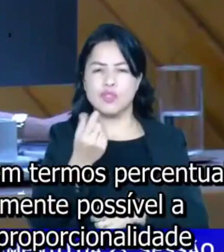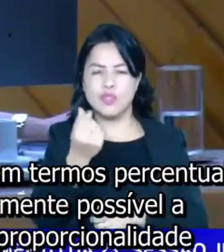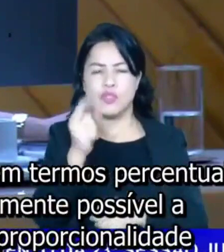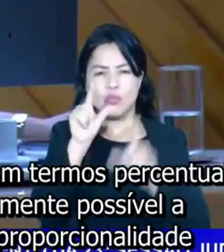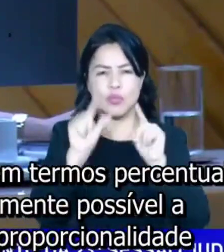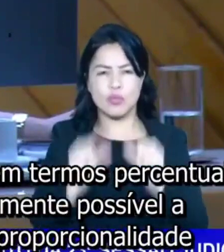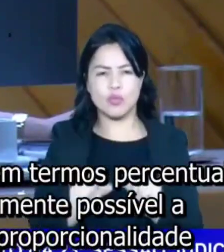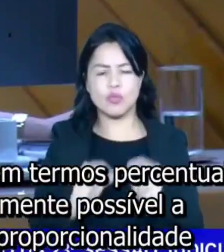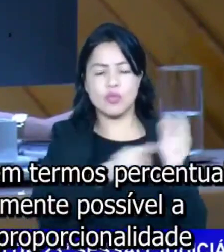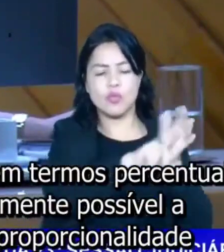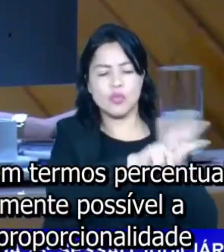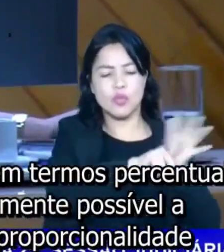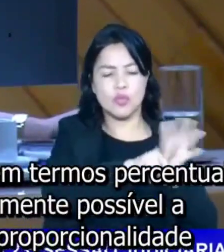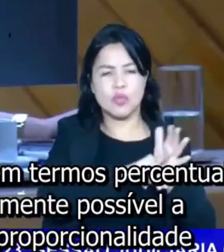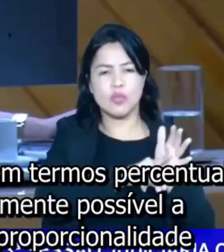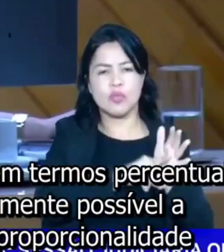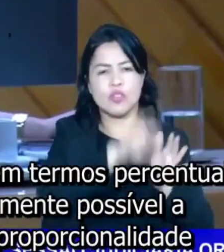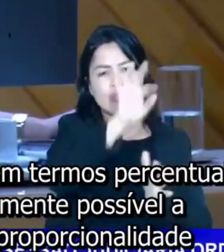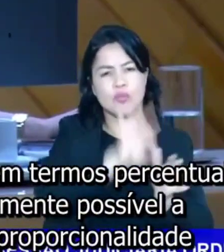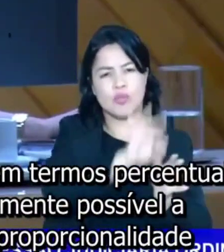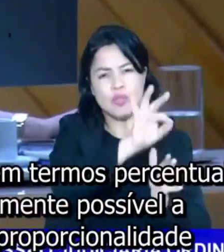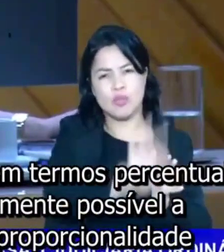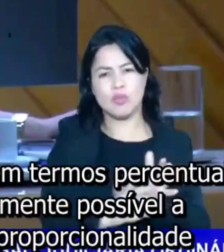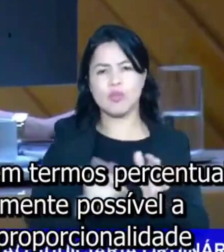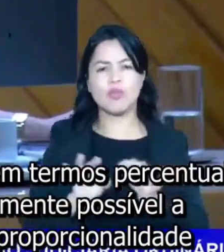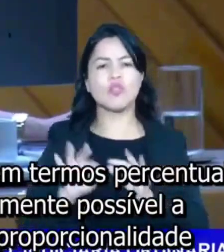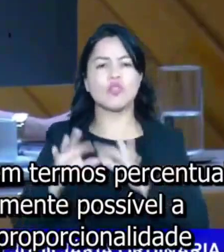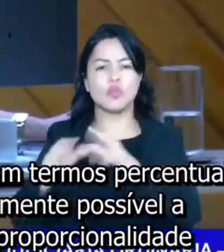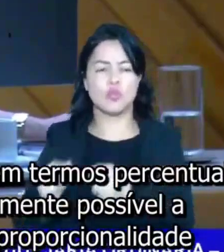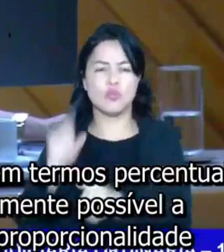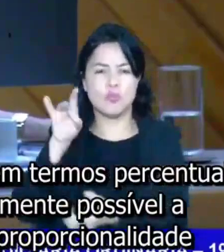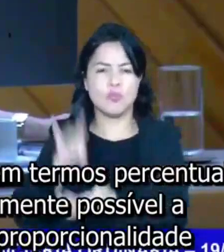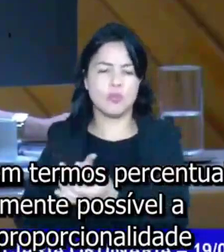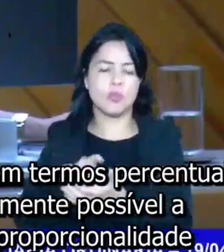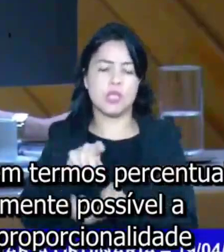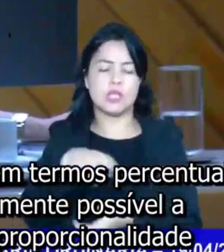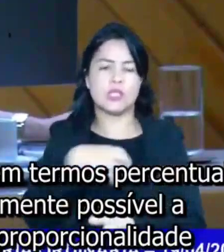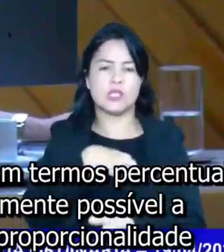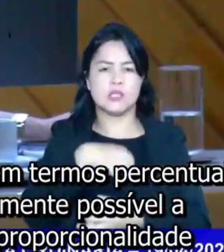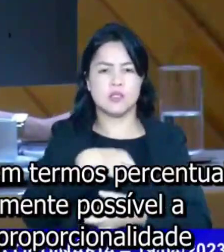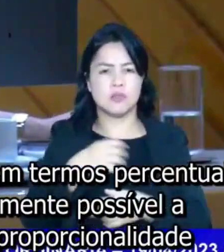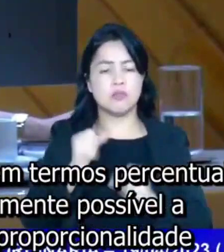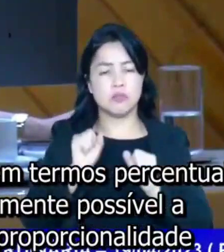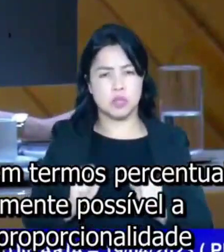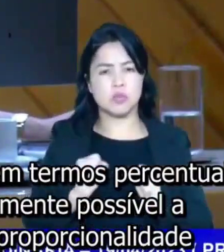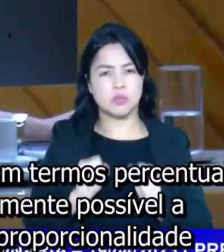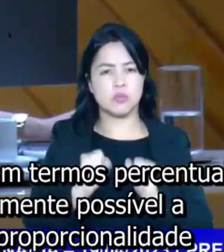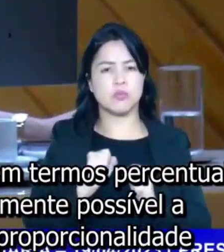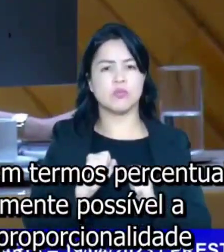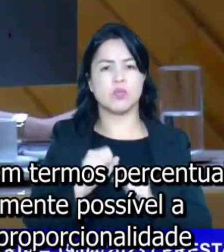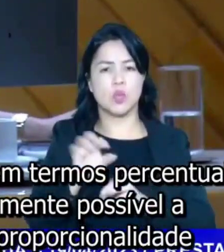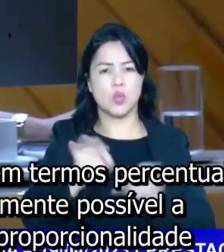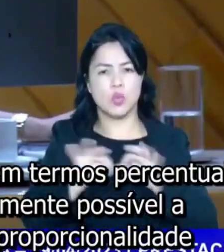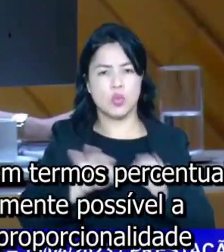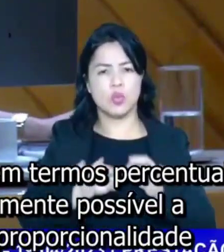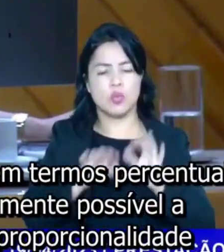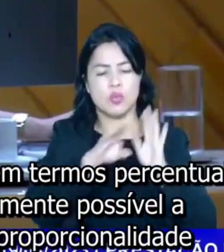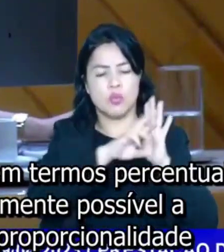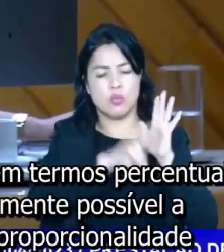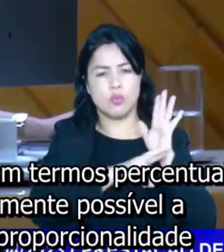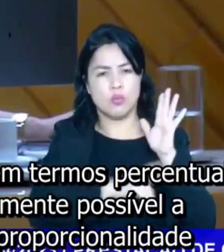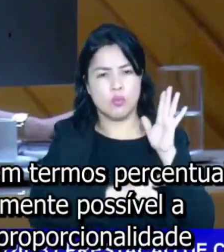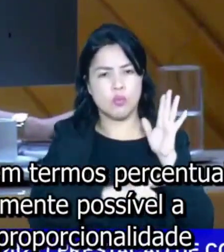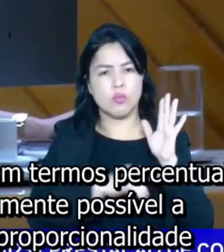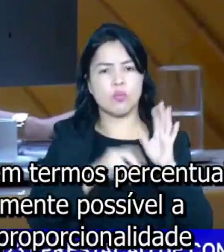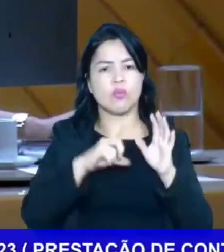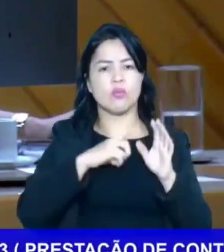analisado tanto em termos percentuais quanto em valor absoluto. Então, nesse sentido, é plenamente possível a adequação à aplicação dos princípios de